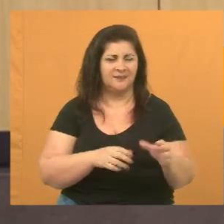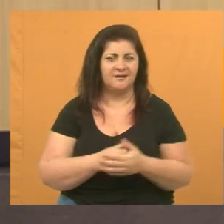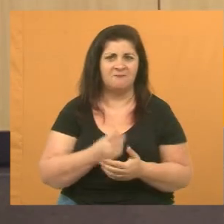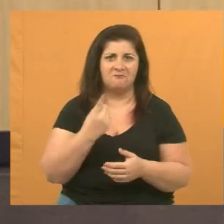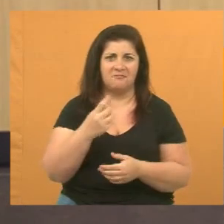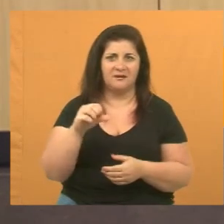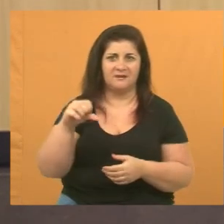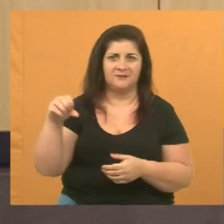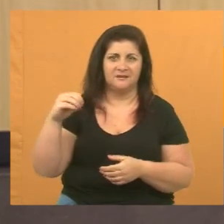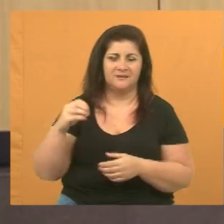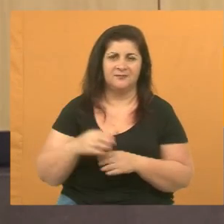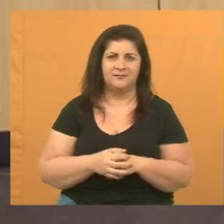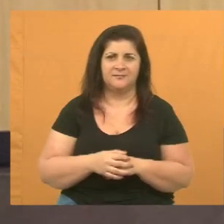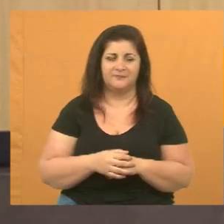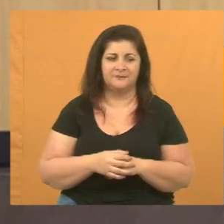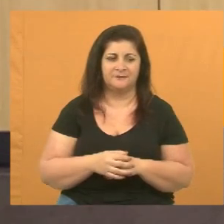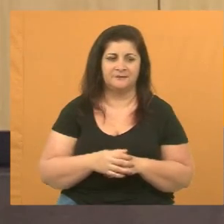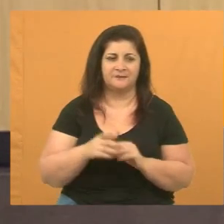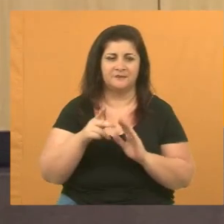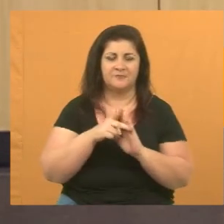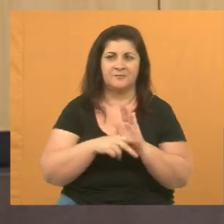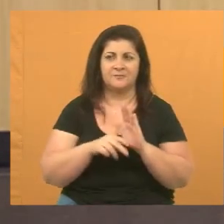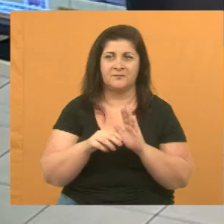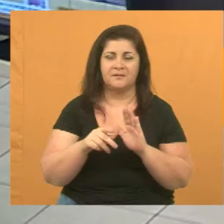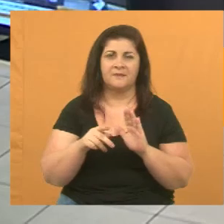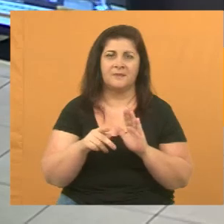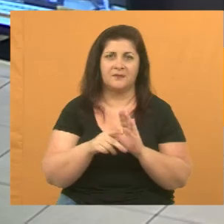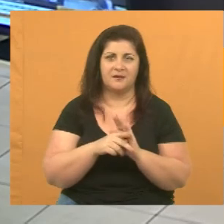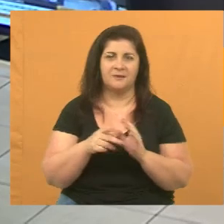1990. O projeto continua em discussão.